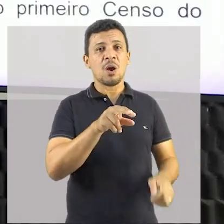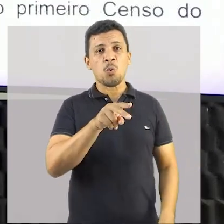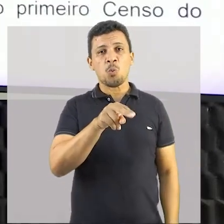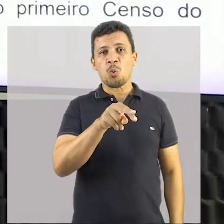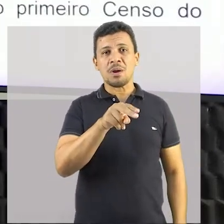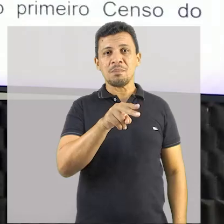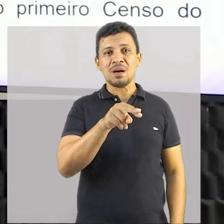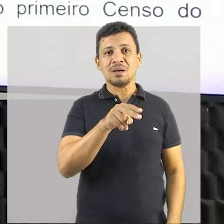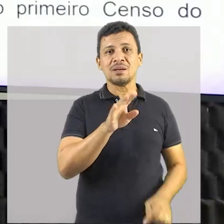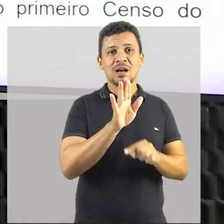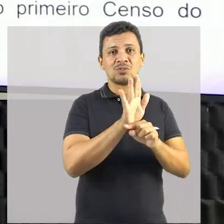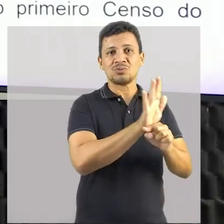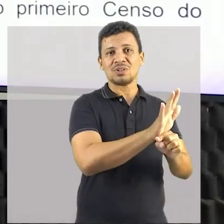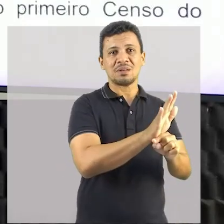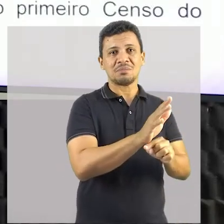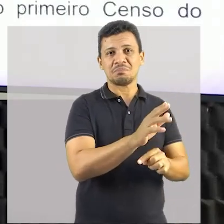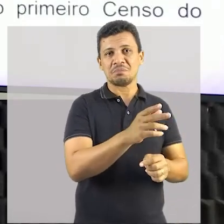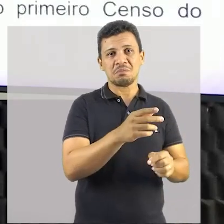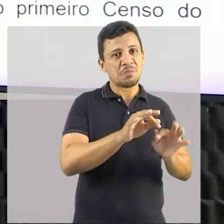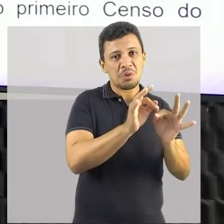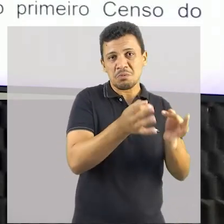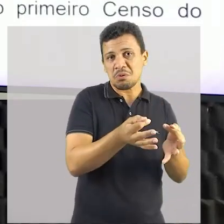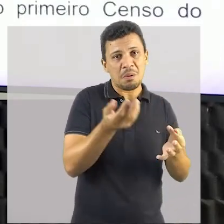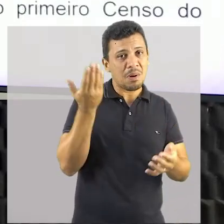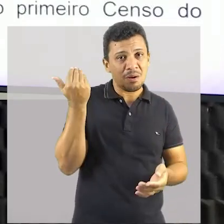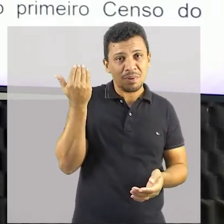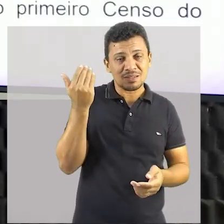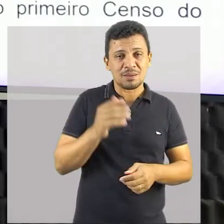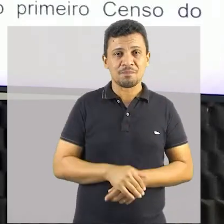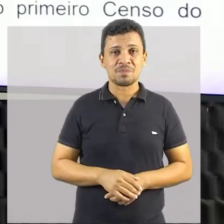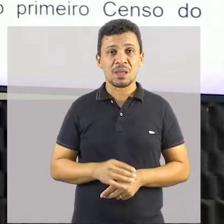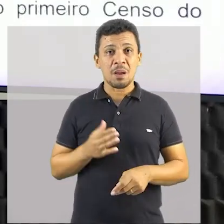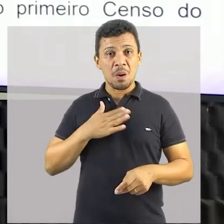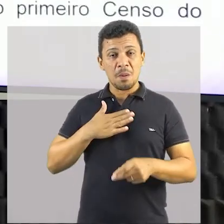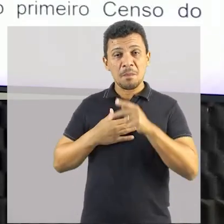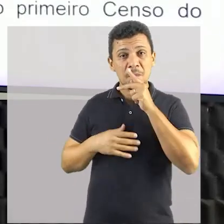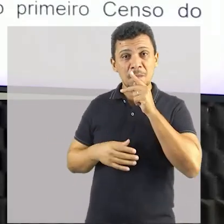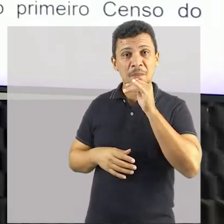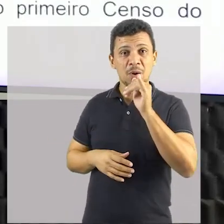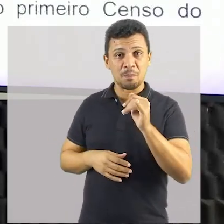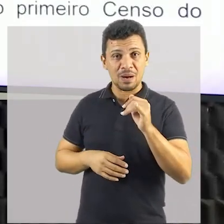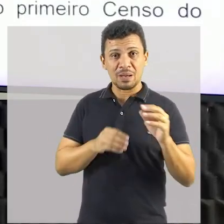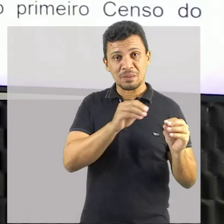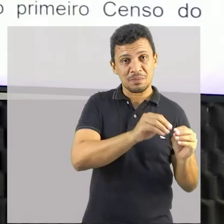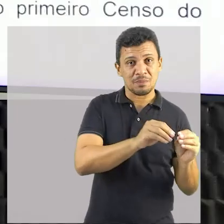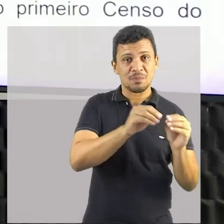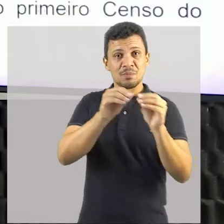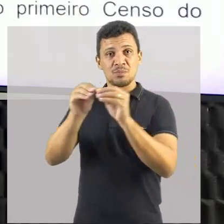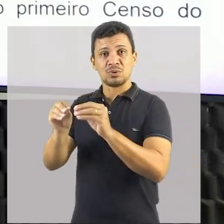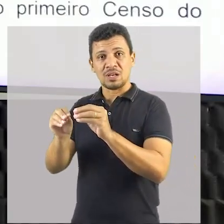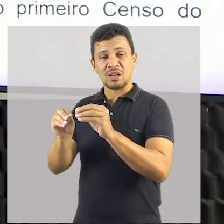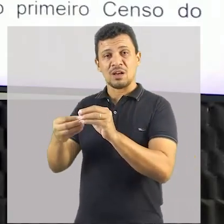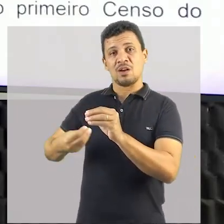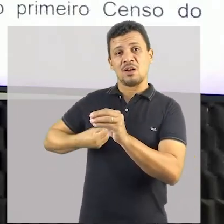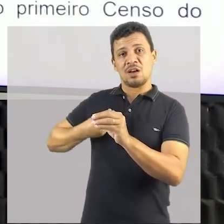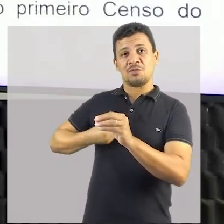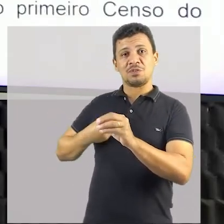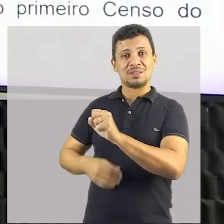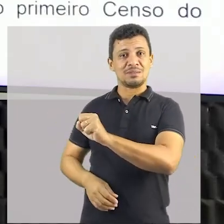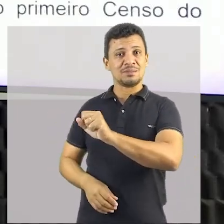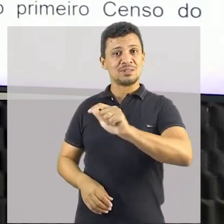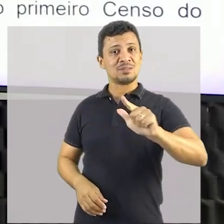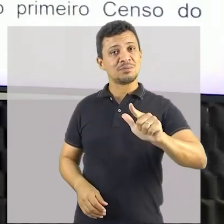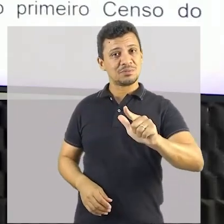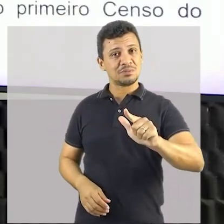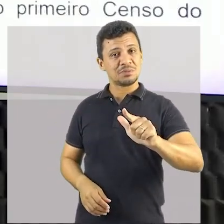muito comum naquela época esse tipo de histórias. Já meu pai saiu da cidade pequena, de Alto Parnaíba, foi tentar a vida aqui em São